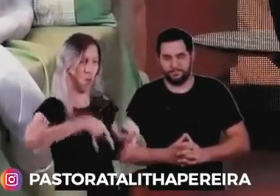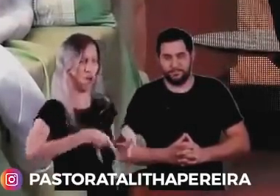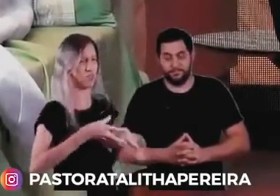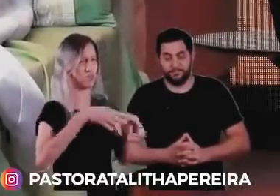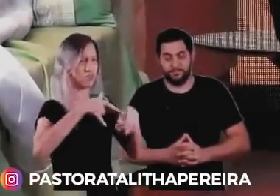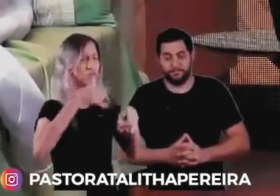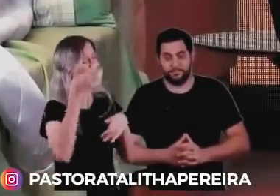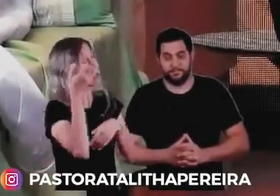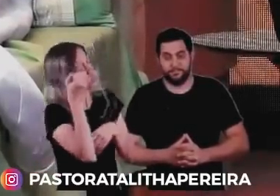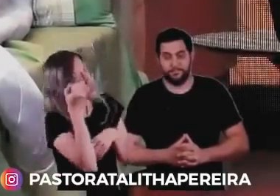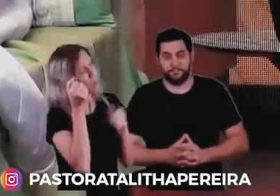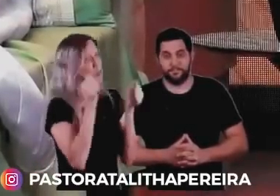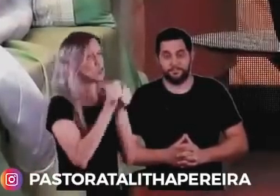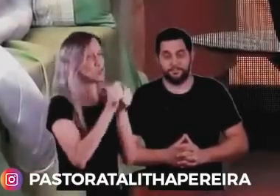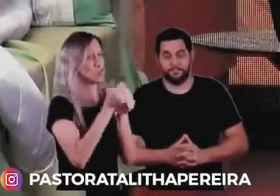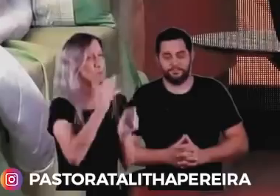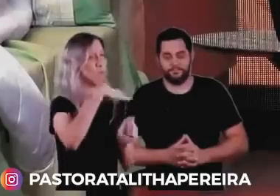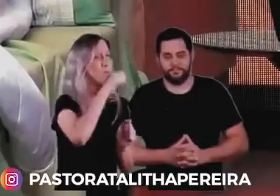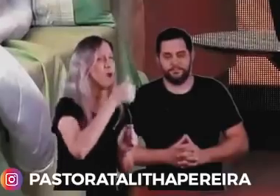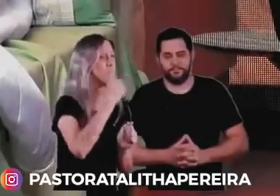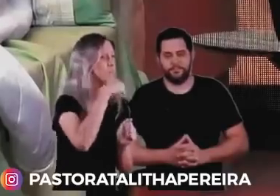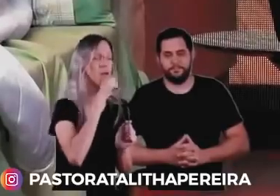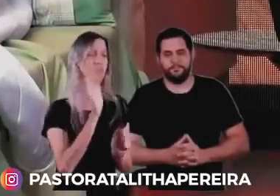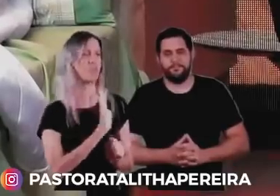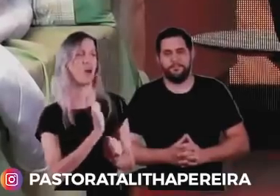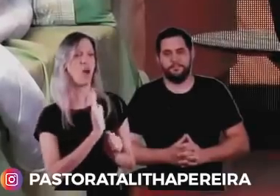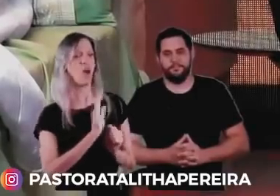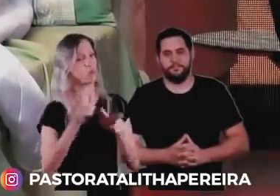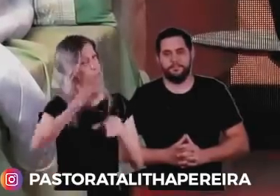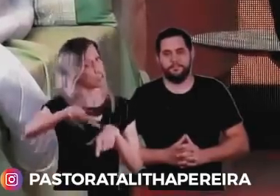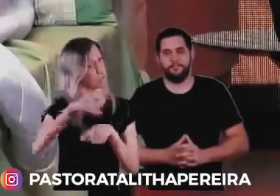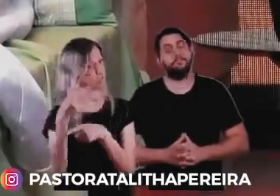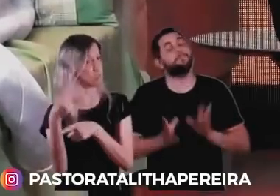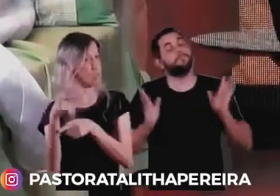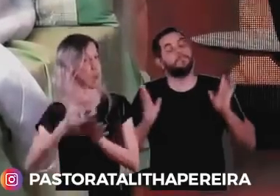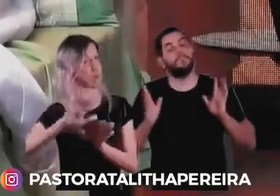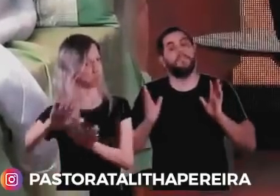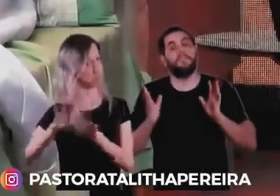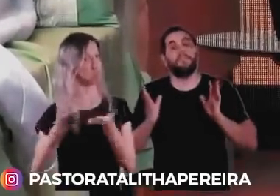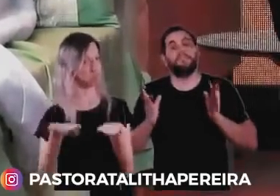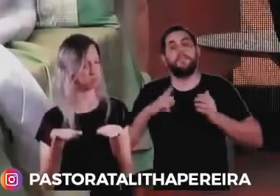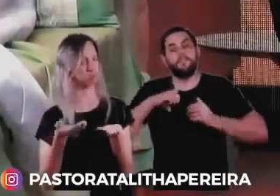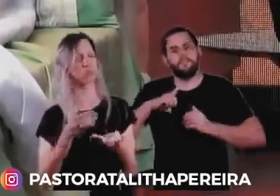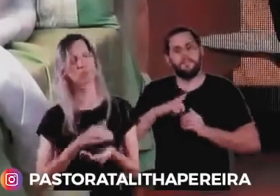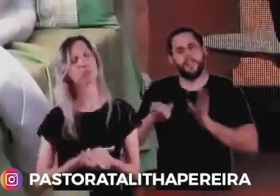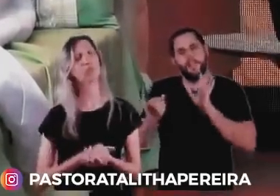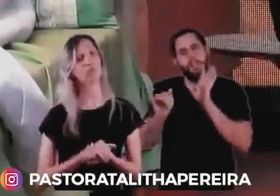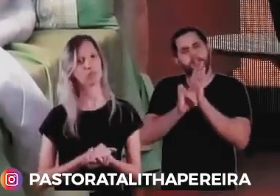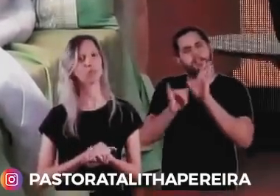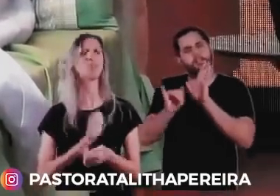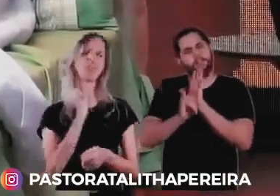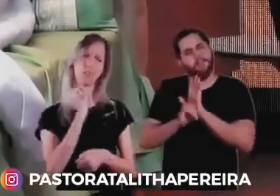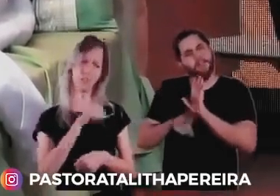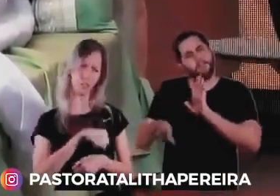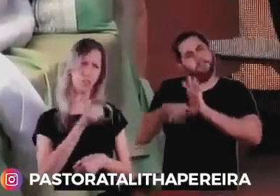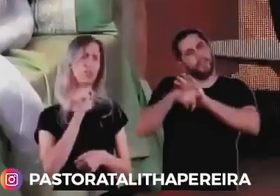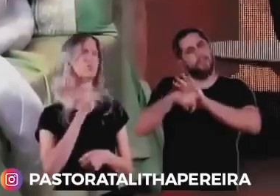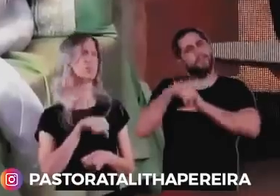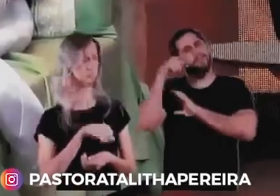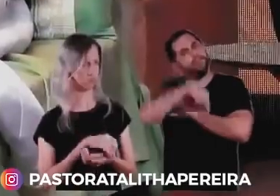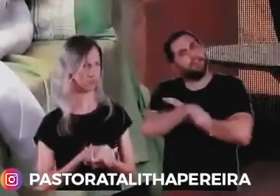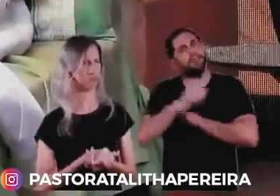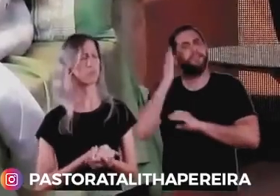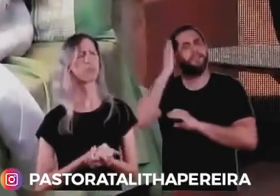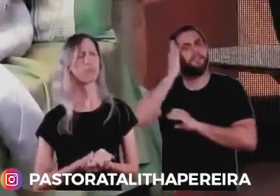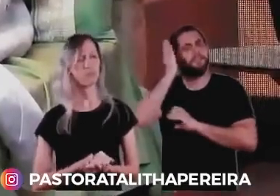Entende? É ela ter um espaçozinho para que ela fique no local dela. Até para que crie uma identidade isso. Naquela criança e ela comece